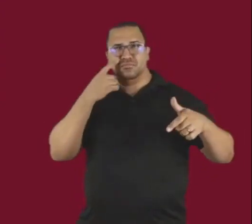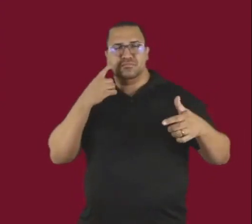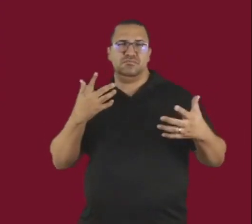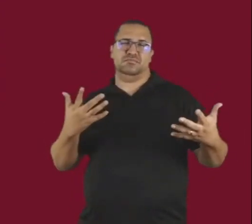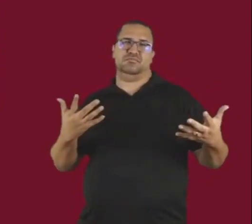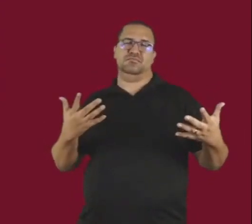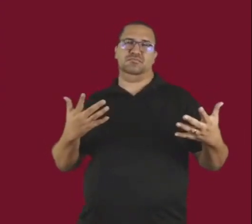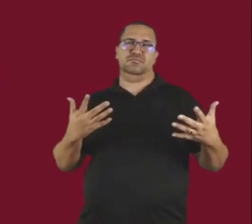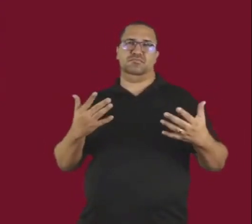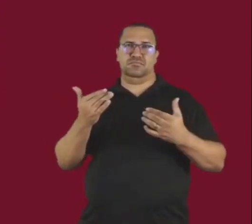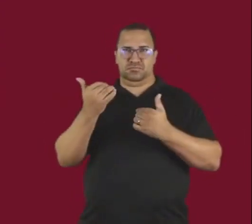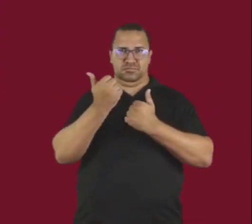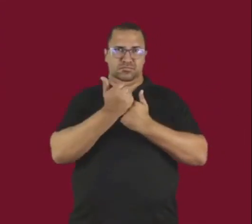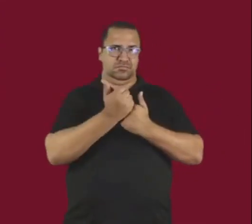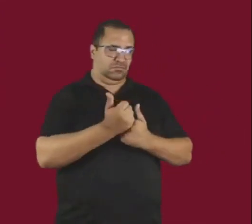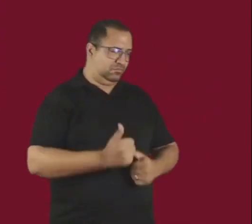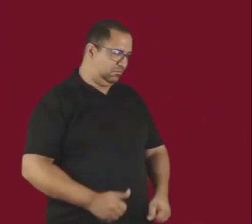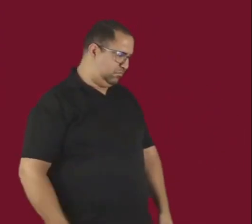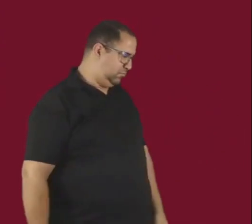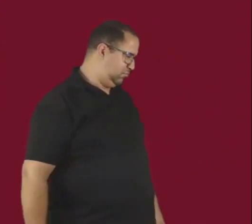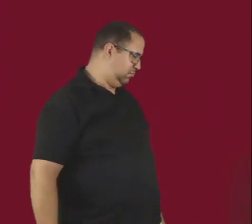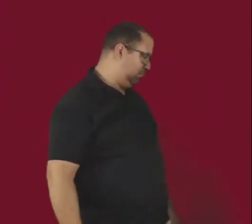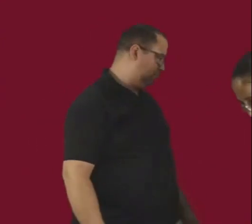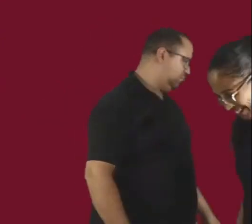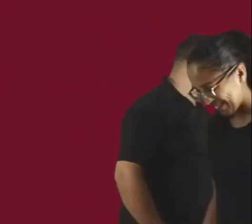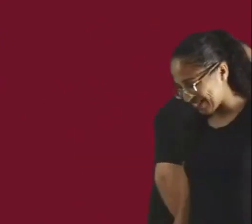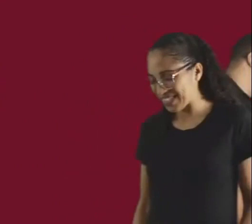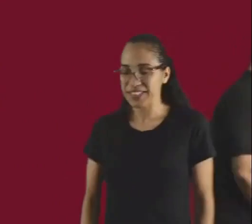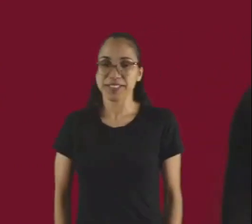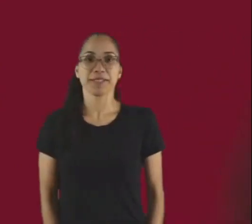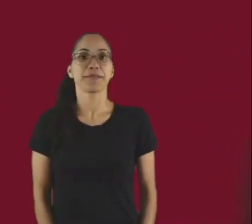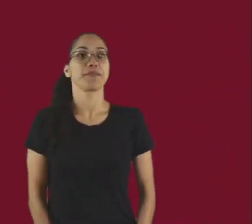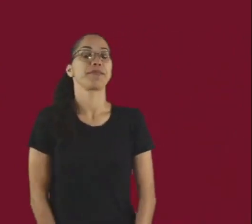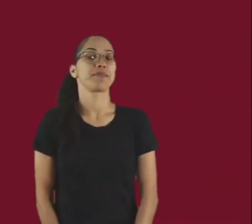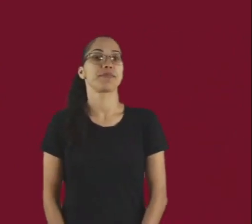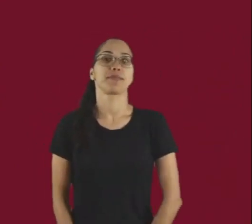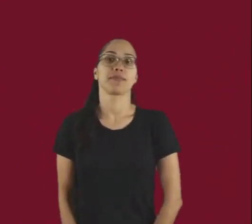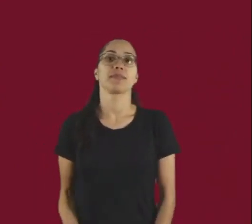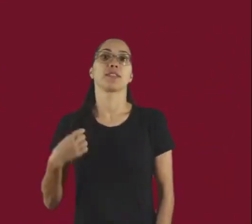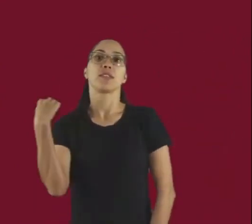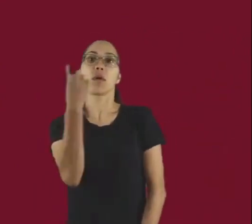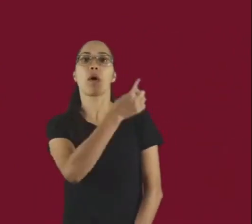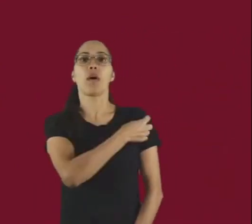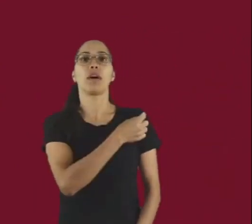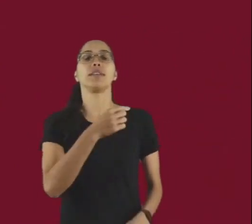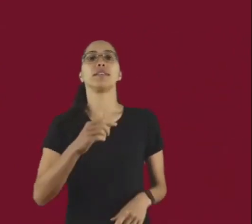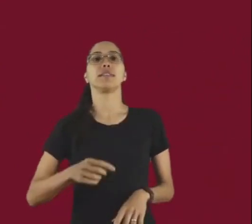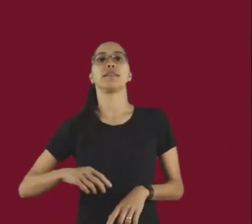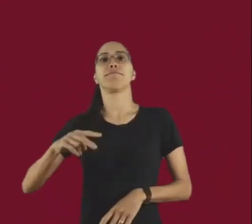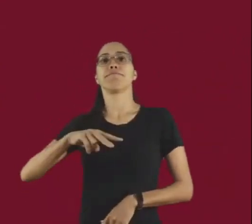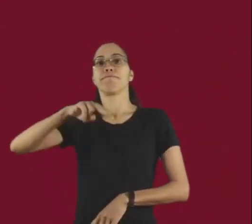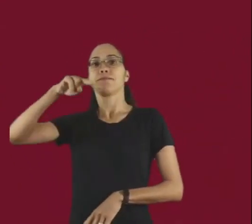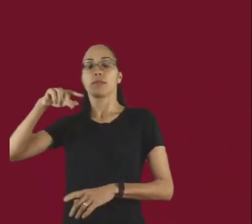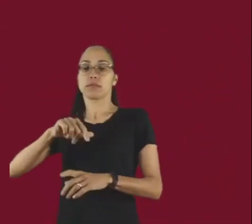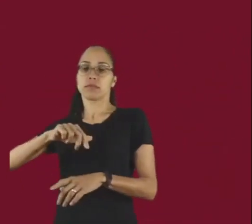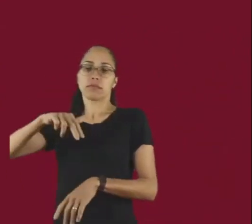Então, não vai ser de fora para dentro, tá? Não vão ser nós que estamos de fora que vamos ter ideias para dentro da